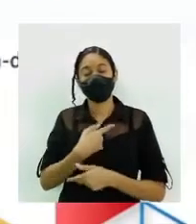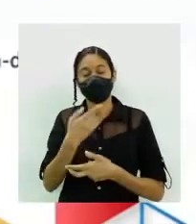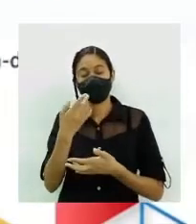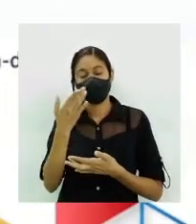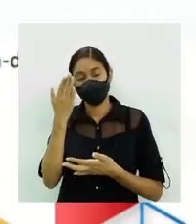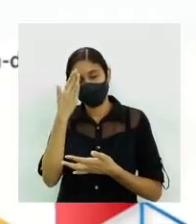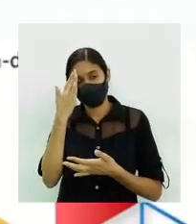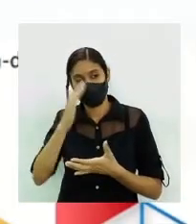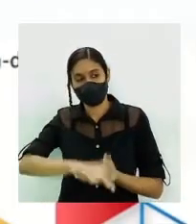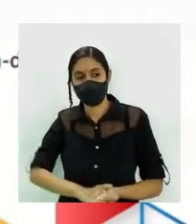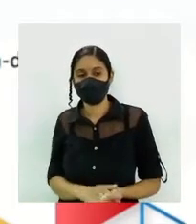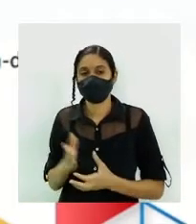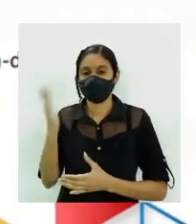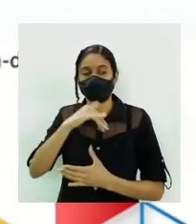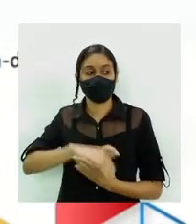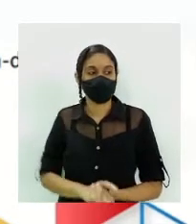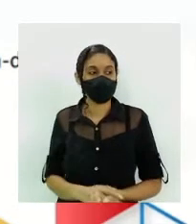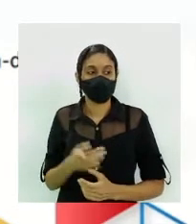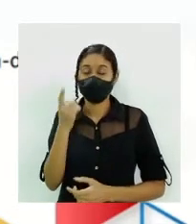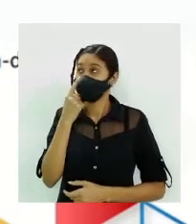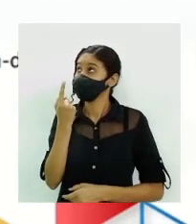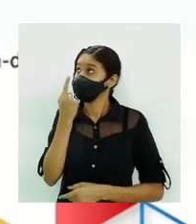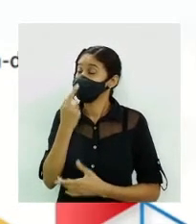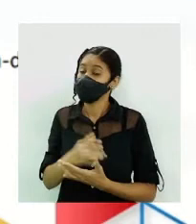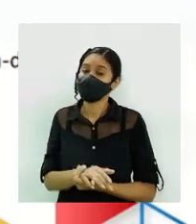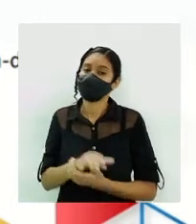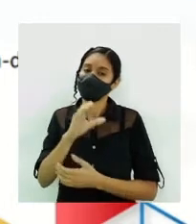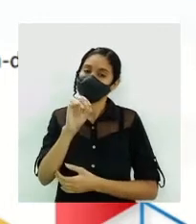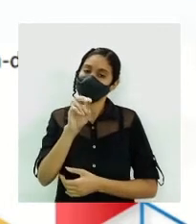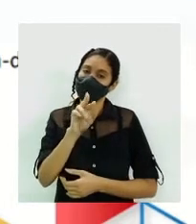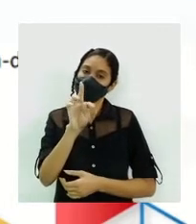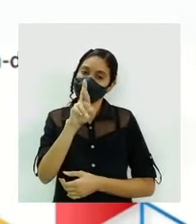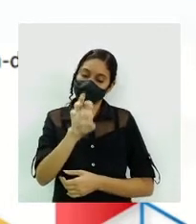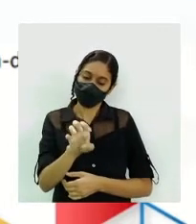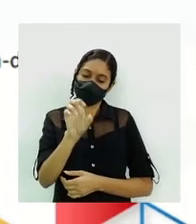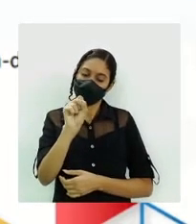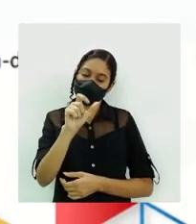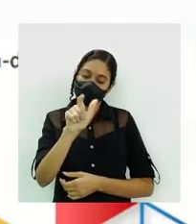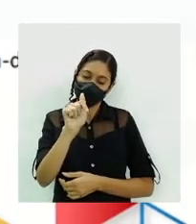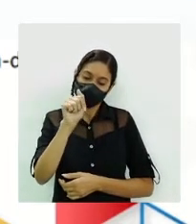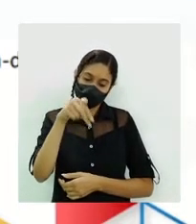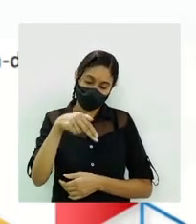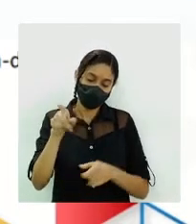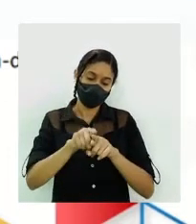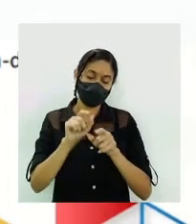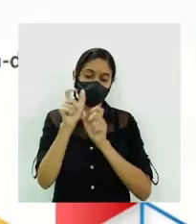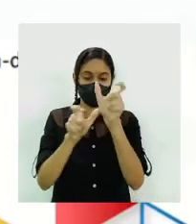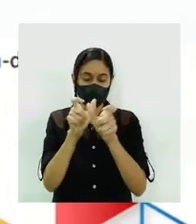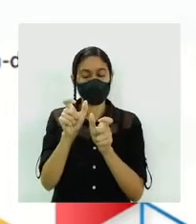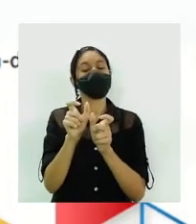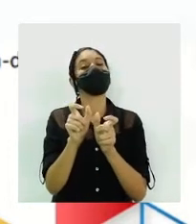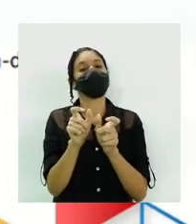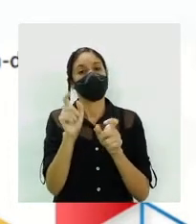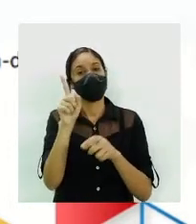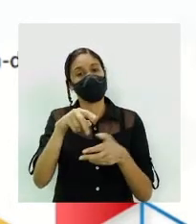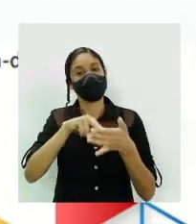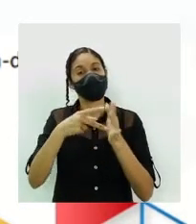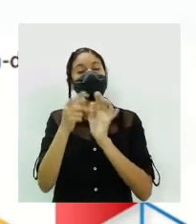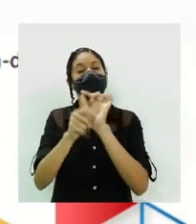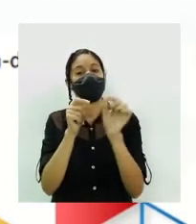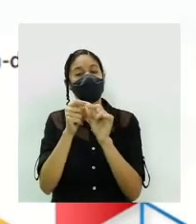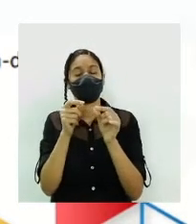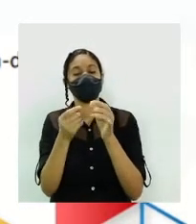slide? Ele diz assim, que a Poetry Slam, também chamada de Batalha das Letras, tornou-se, além de um